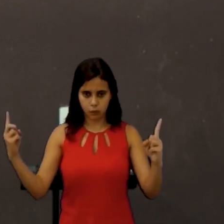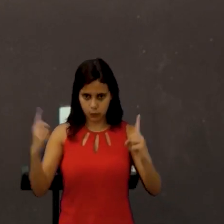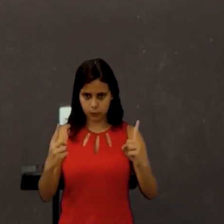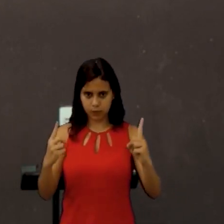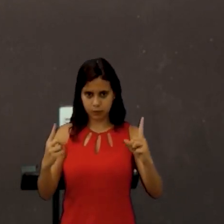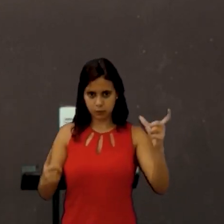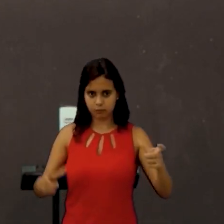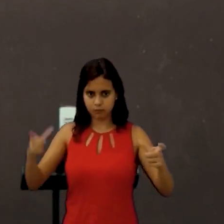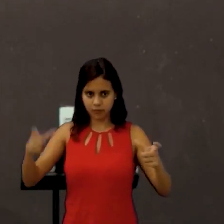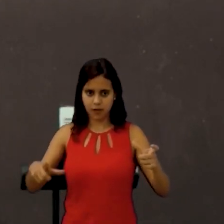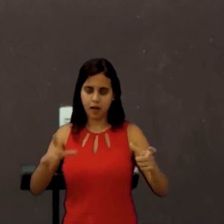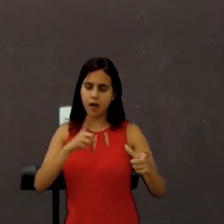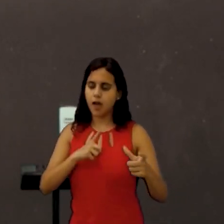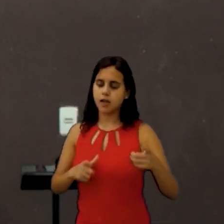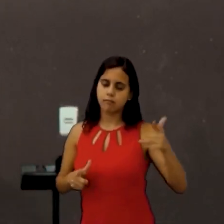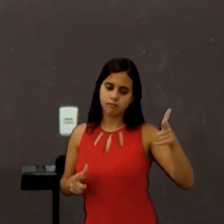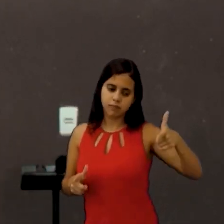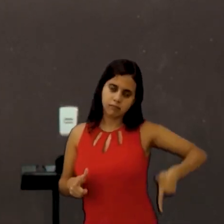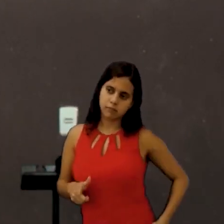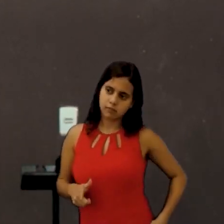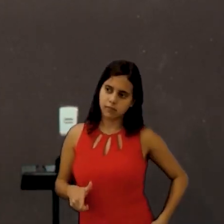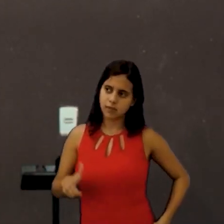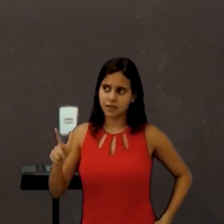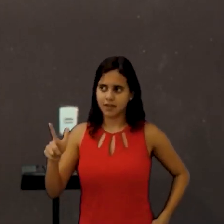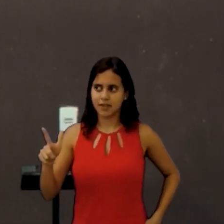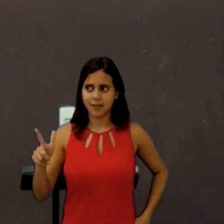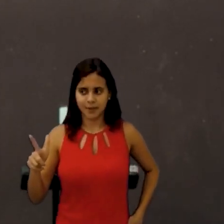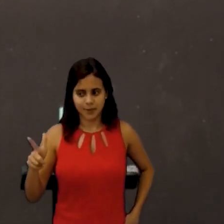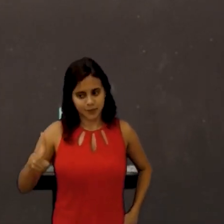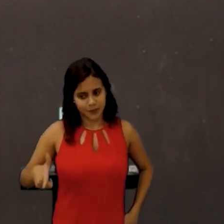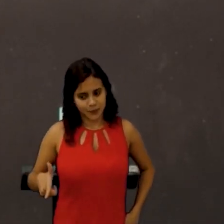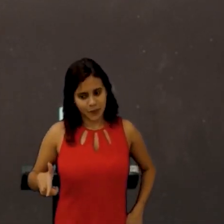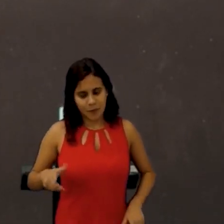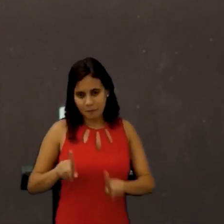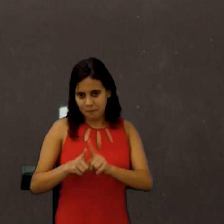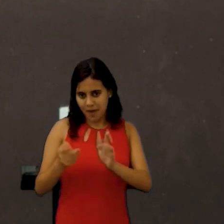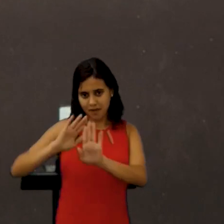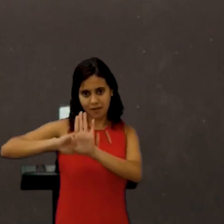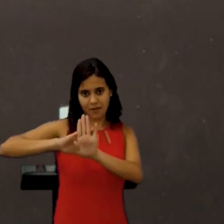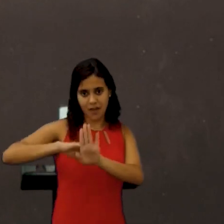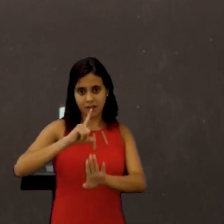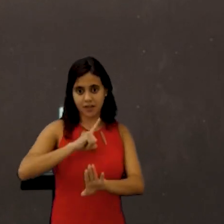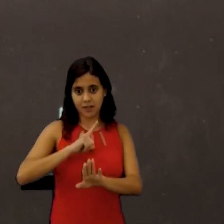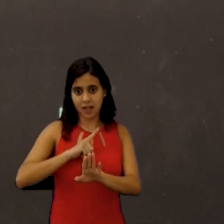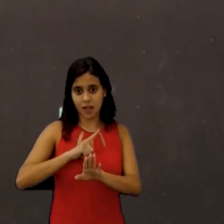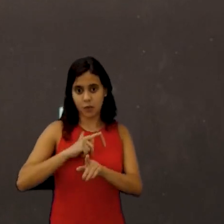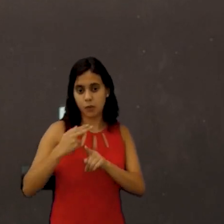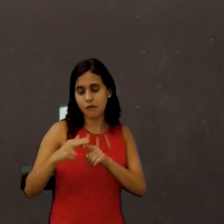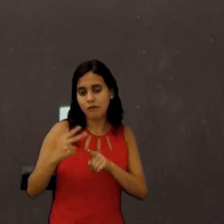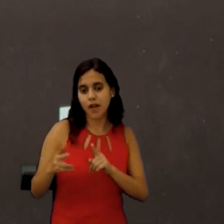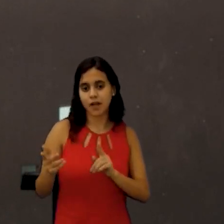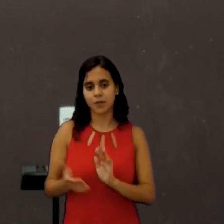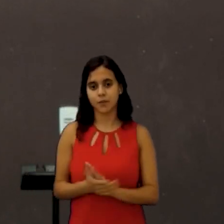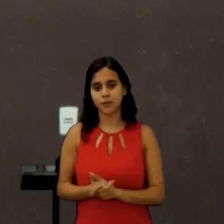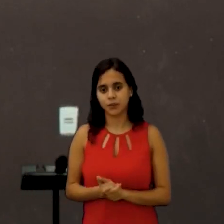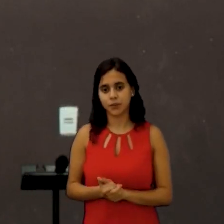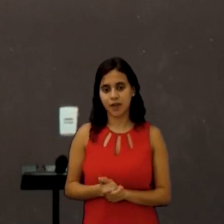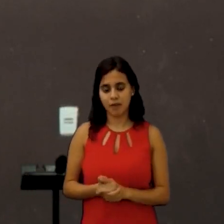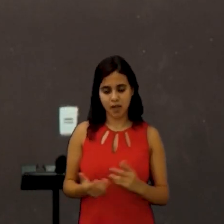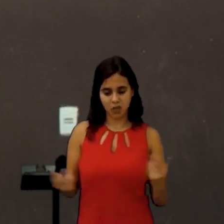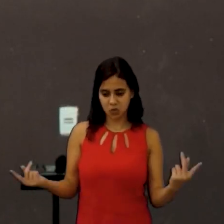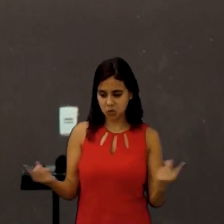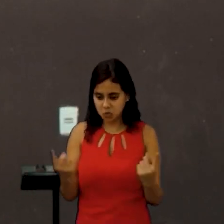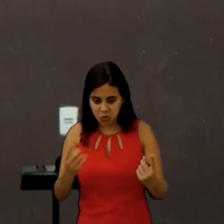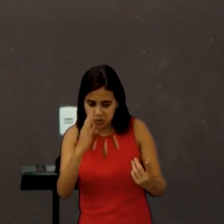desarmando, e com a faca nas costas. E dizendo assim, pode se desarmar, meu querido, eu não quero fazer nenhum mal a você não. Mas nem ele está confiando em você, nem você está confiando